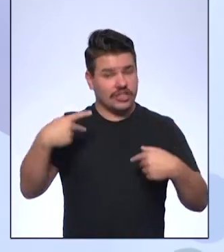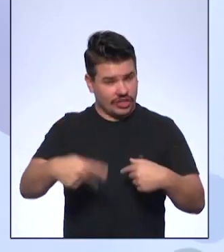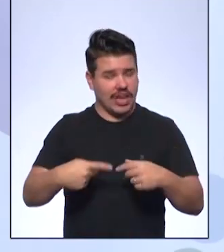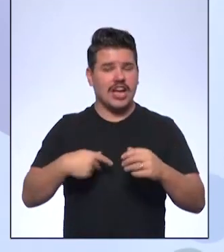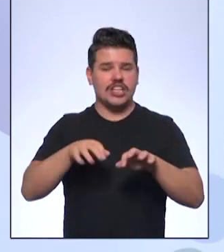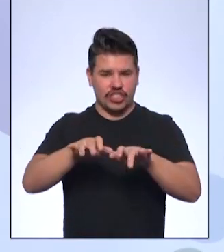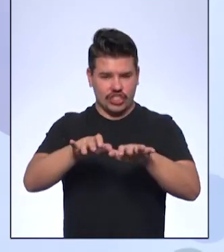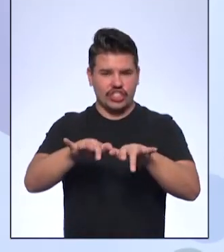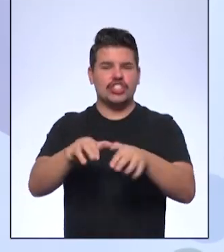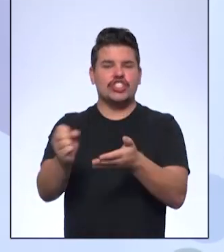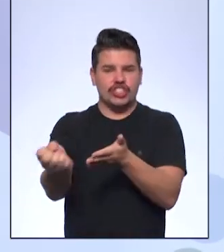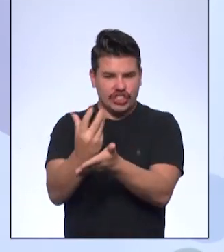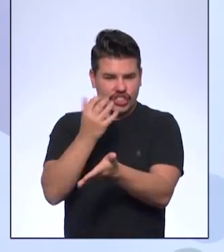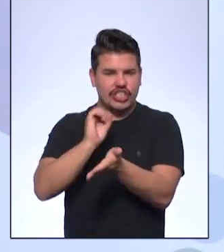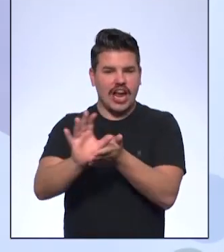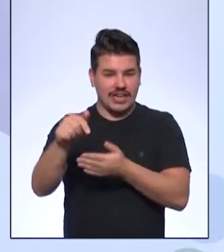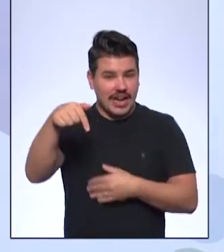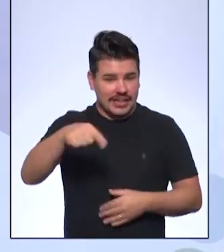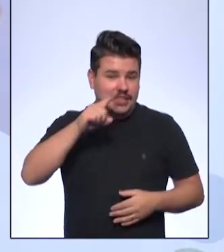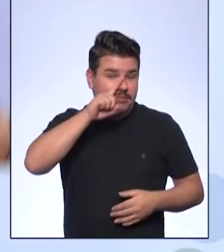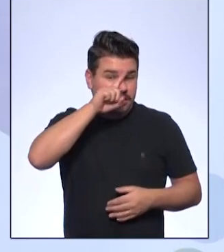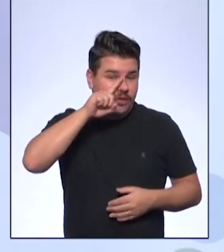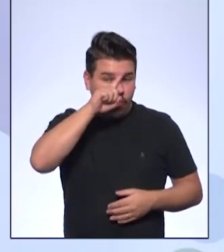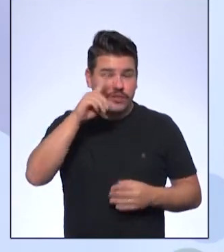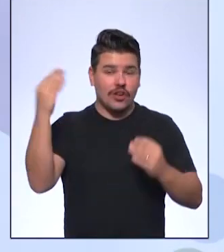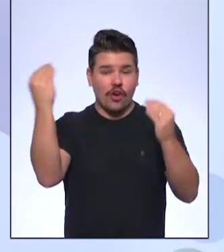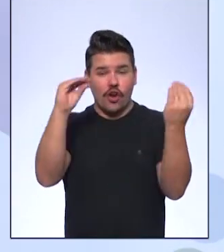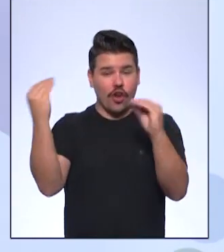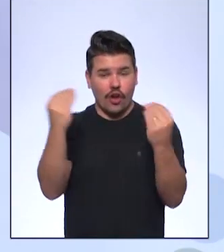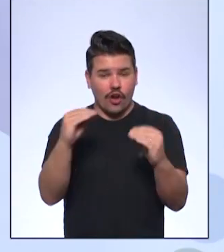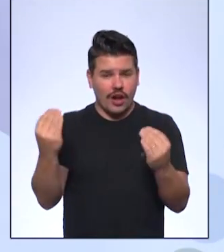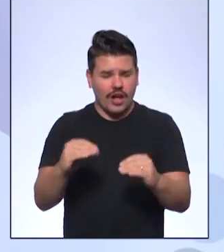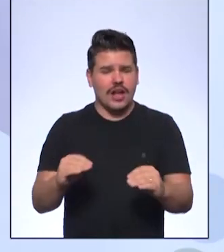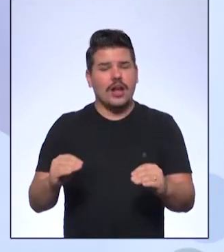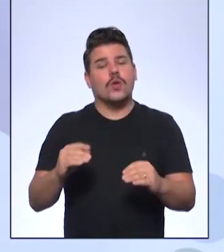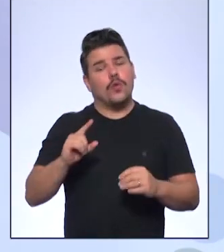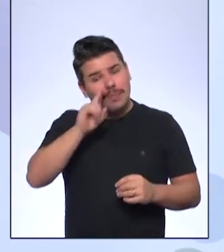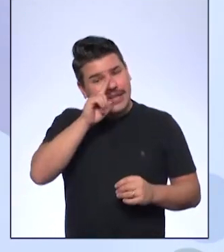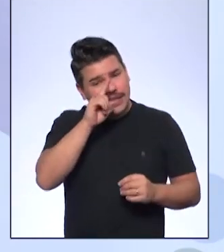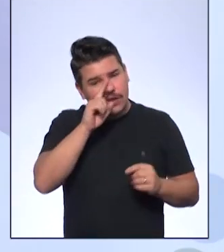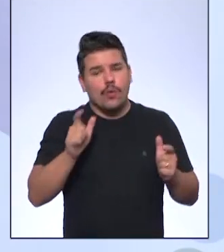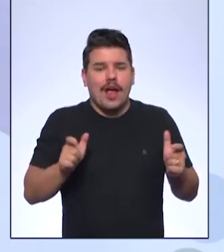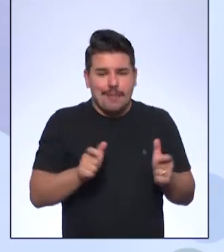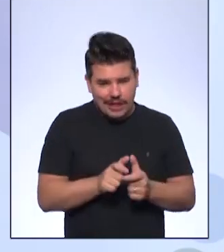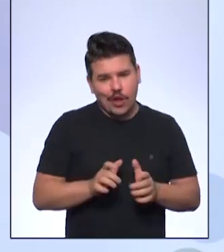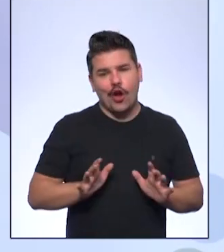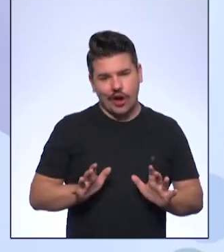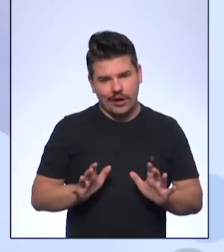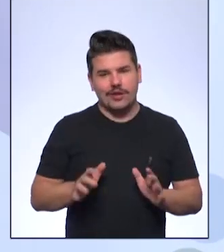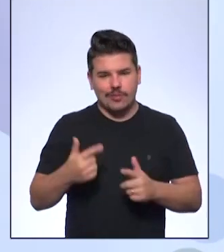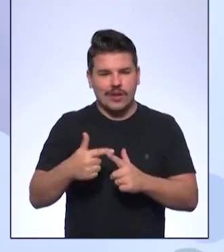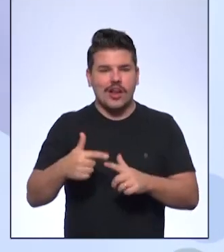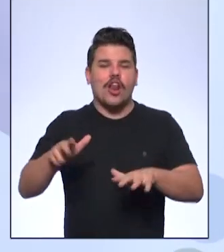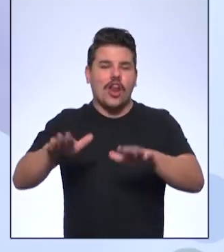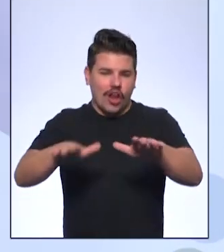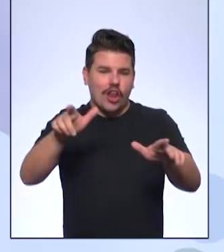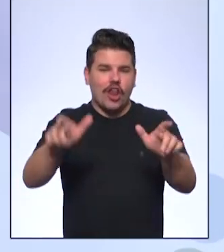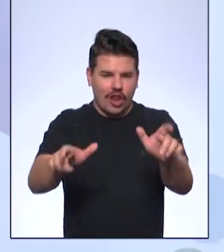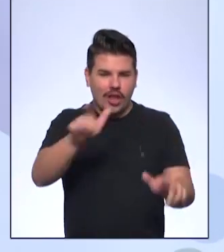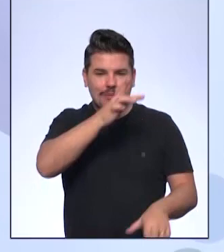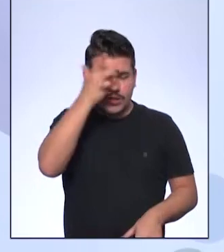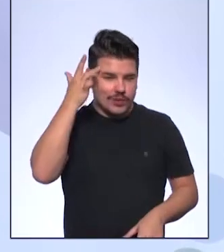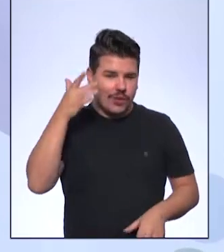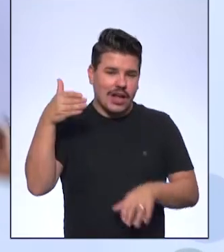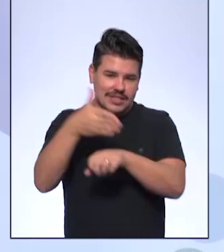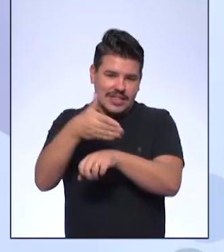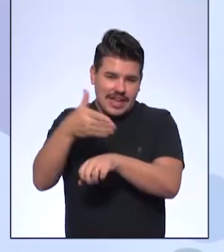gente sabe que o risco que vocês têm de ficar colocando esses dados é muito reduzido. Porque, obviamente, que as únicas pessoas que têm acesso são as